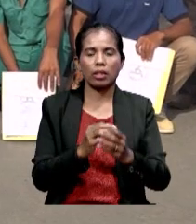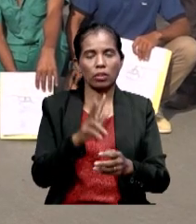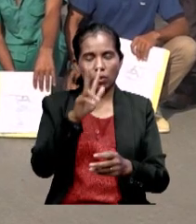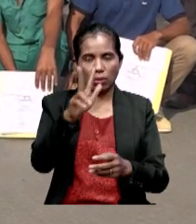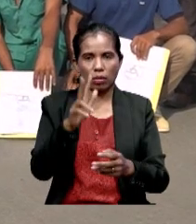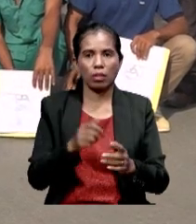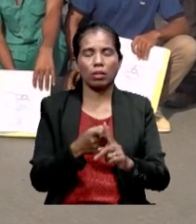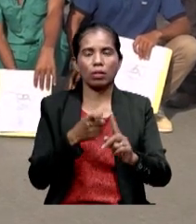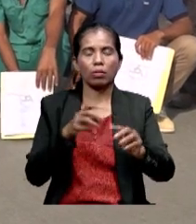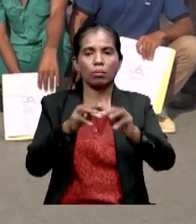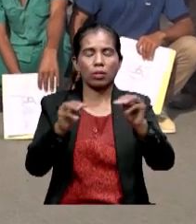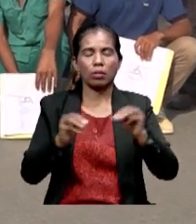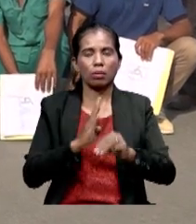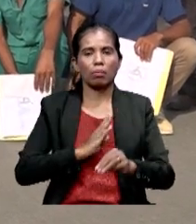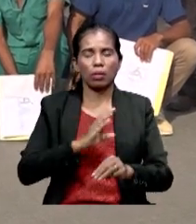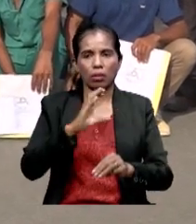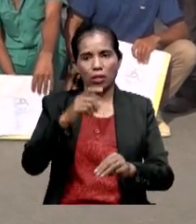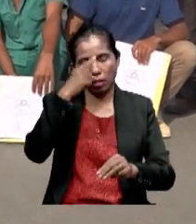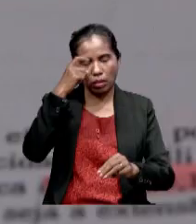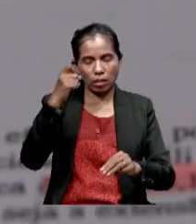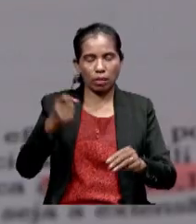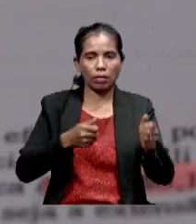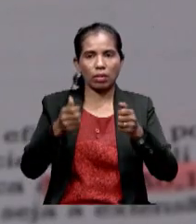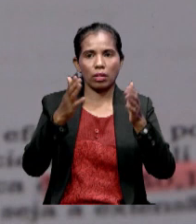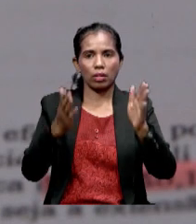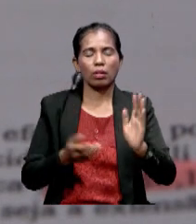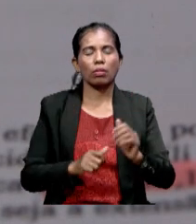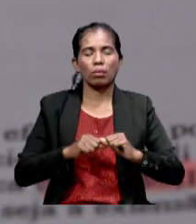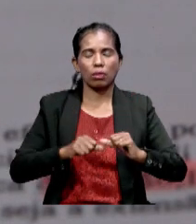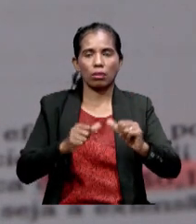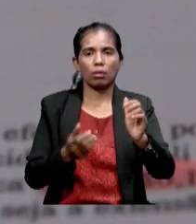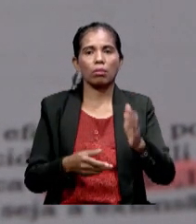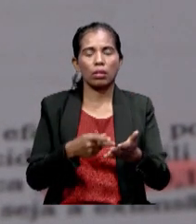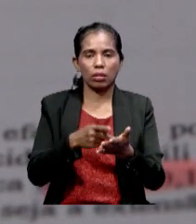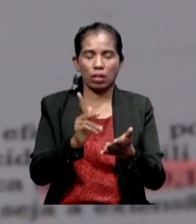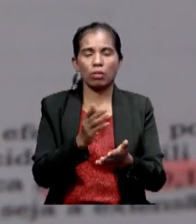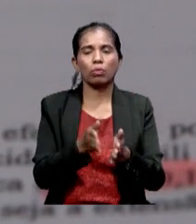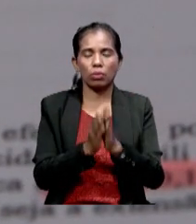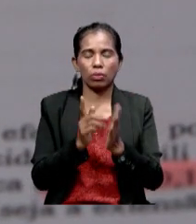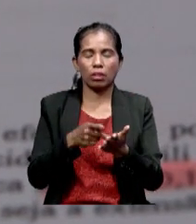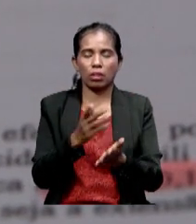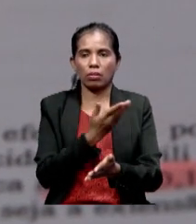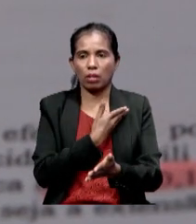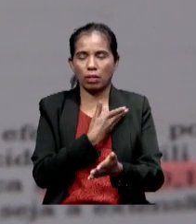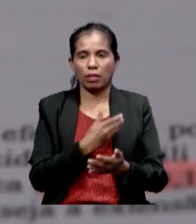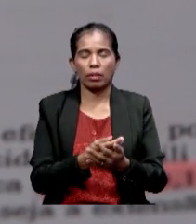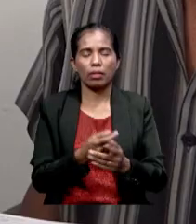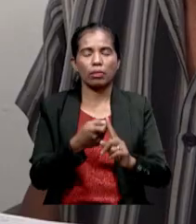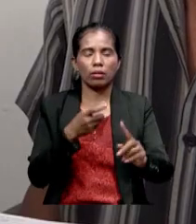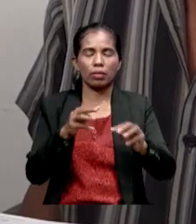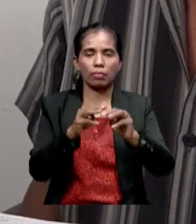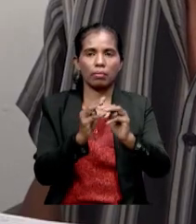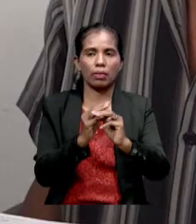Nopalapa, Rússi Município Balcão, Tamba Condutor, continua a sair tarifa. No Rússia Maliana e a Bis Lima, mas vai ser que